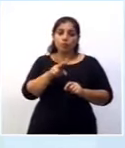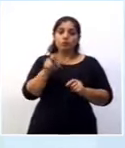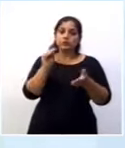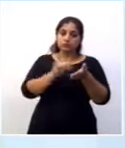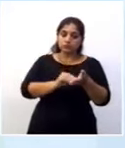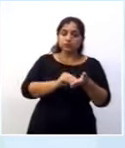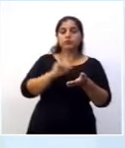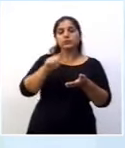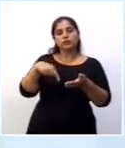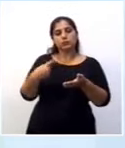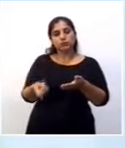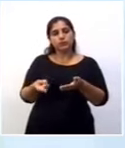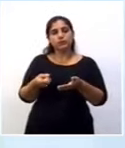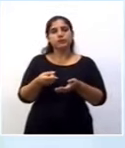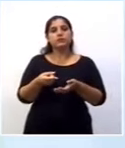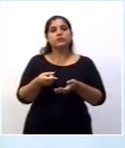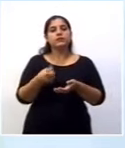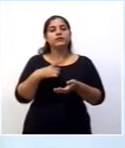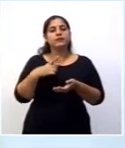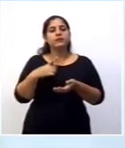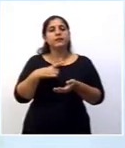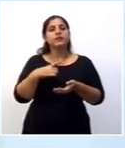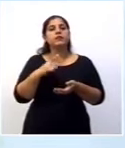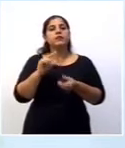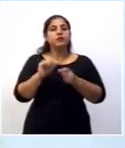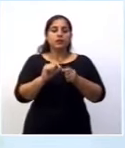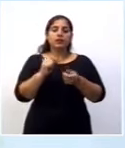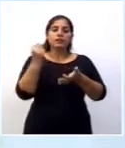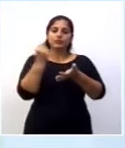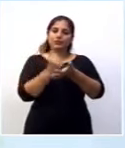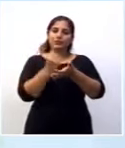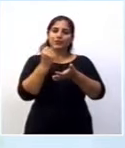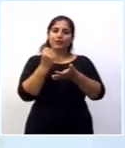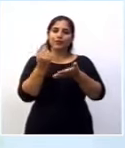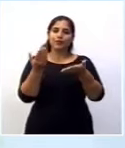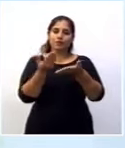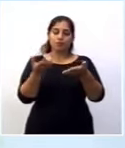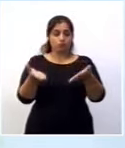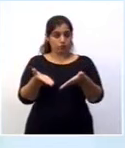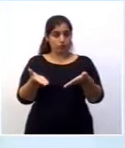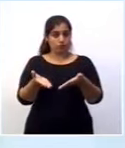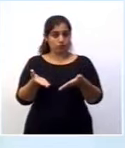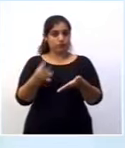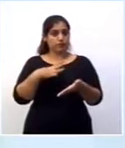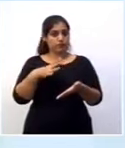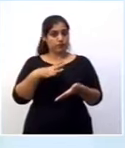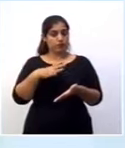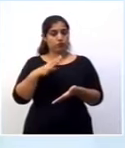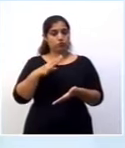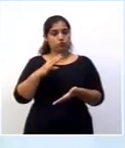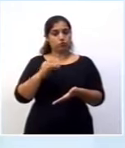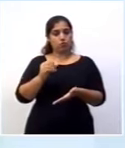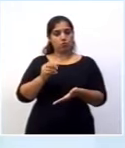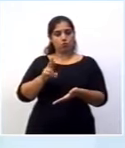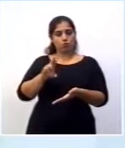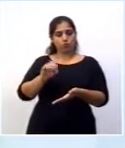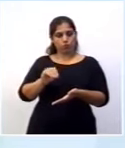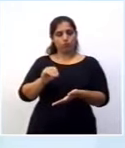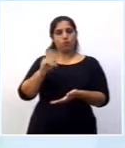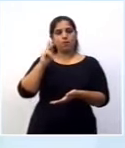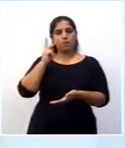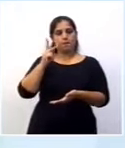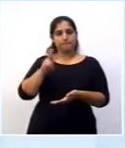e logo depois, né, ela foi registrada como a atual aí, cidade de Ouro Preto, que ela foi fundada